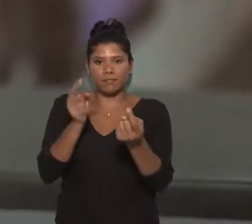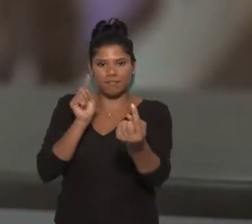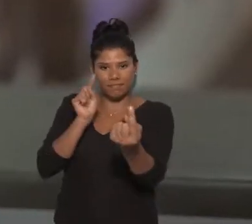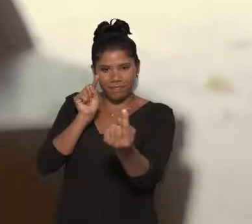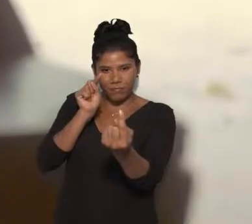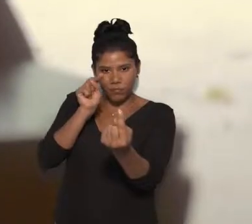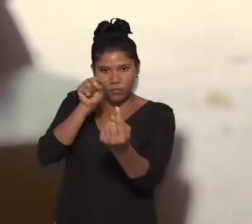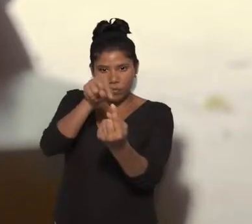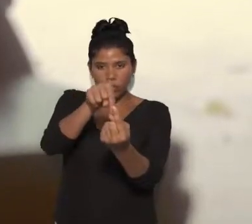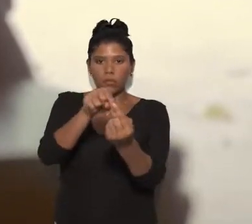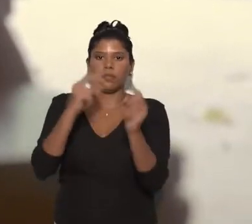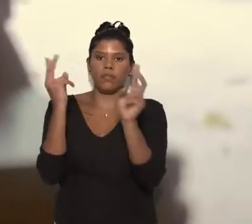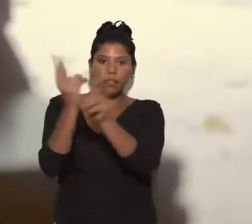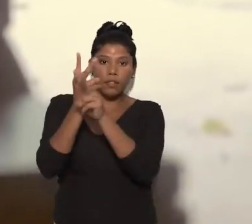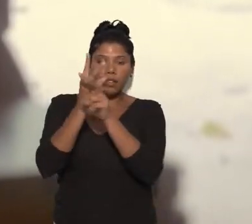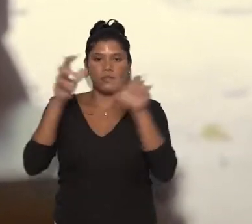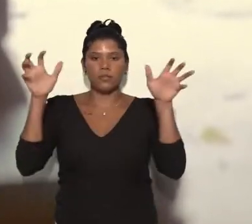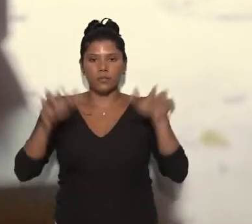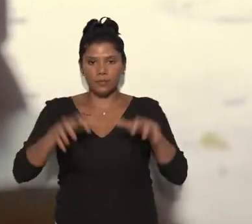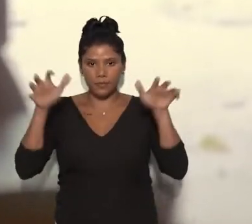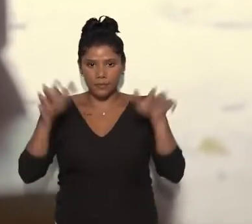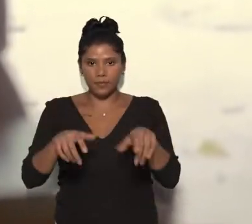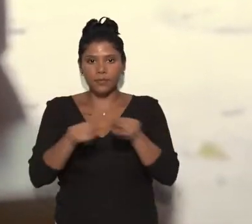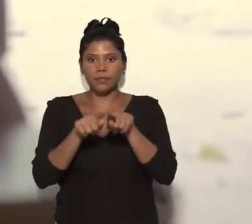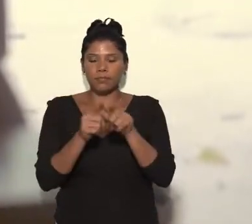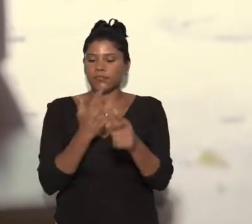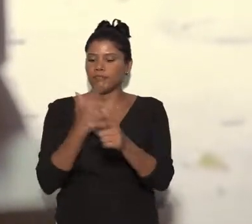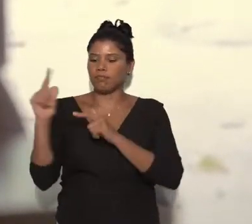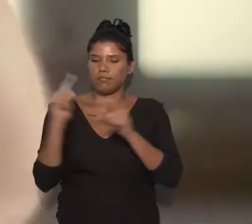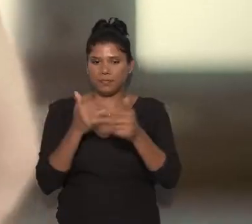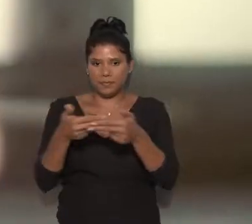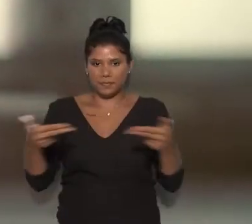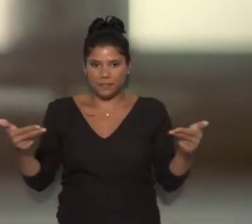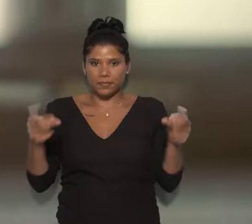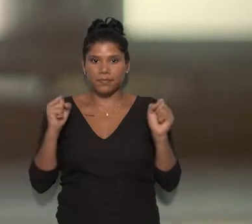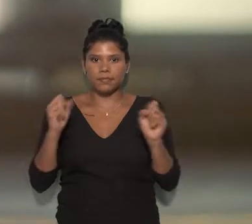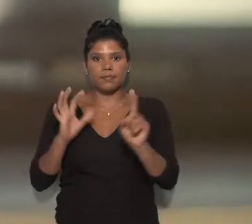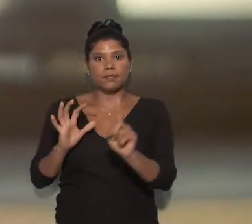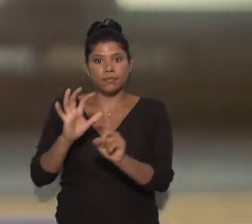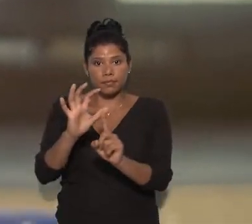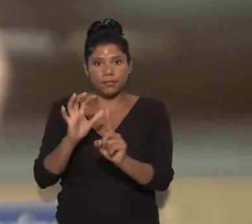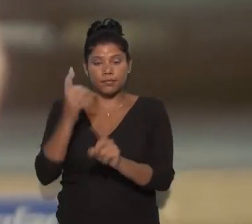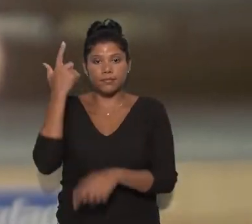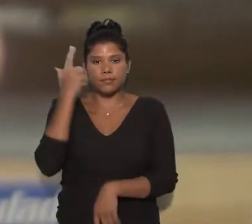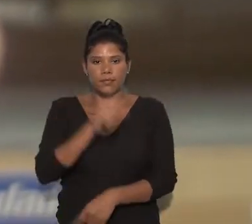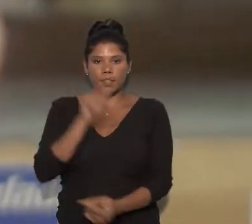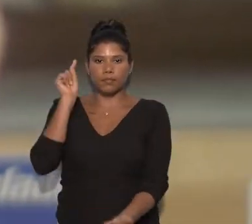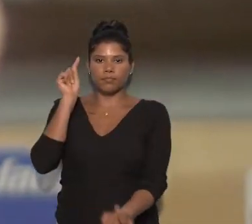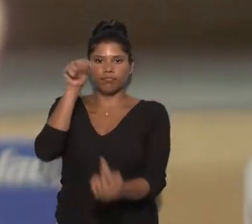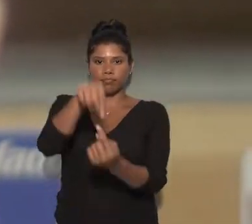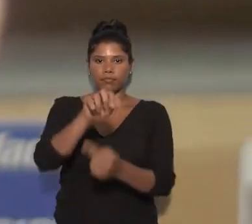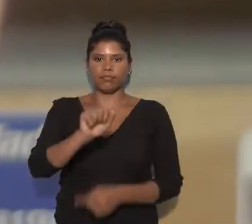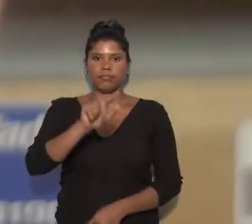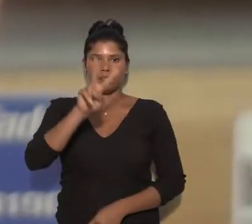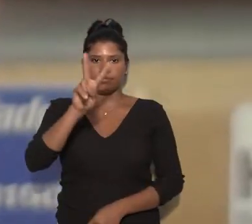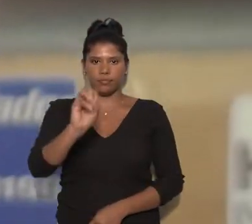distância, o vento, a chuva e outros adversários na tentativa de acertar o alvo.